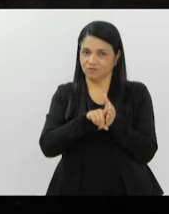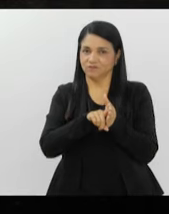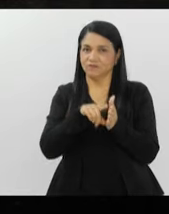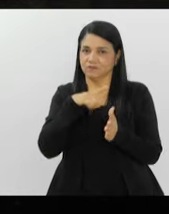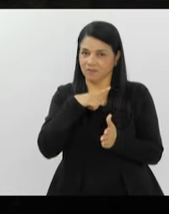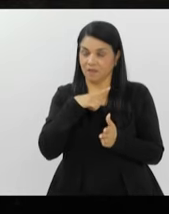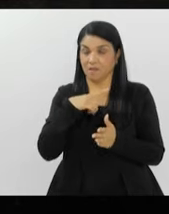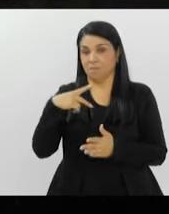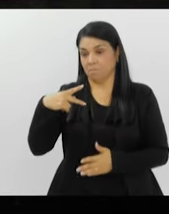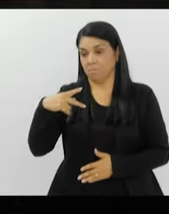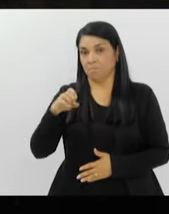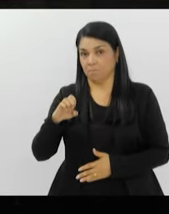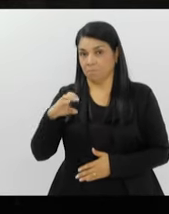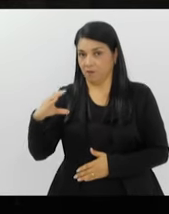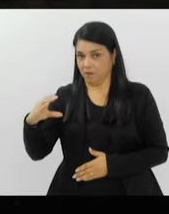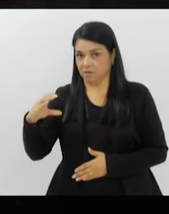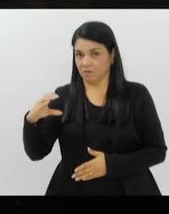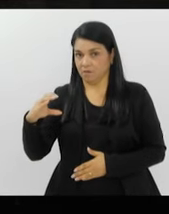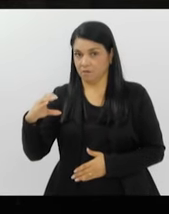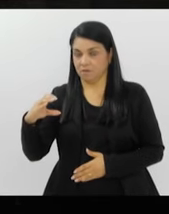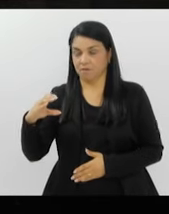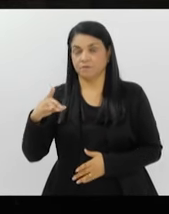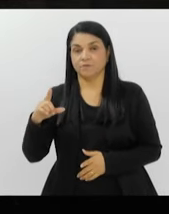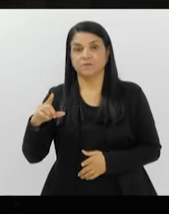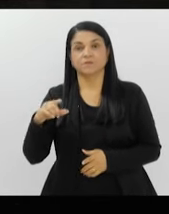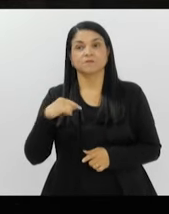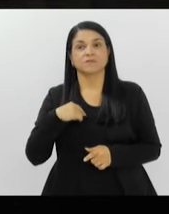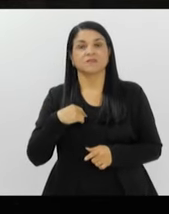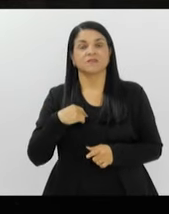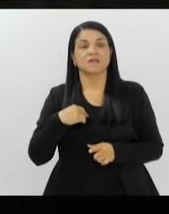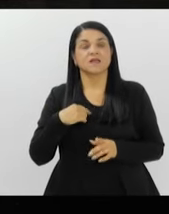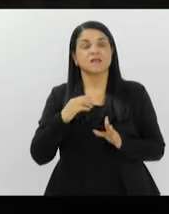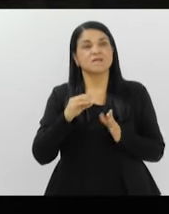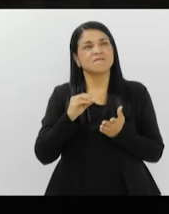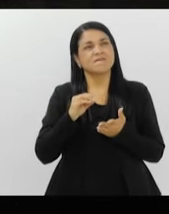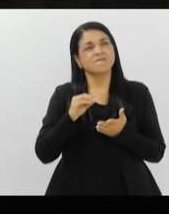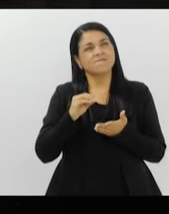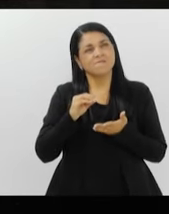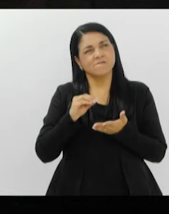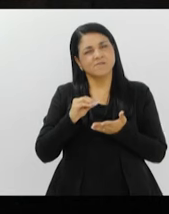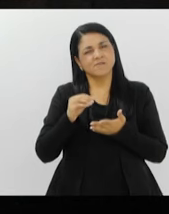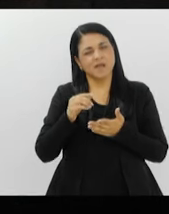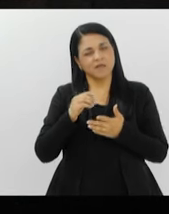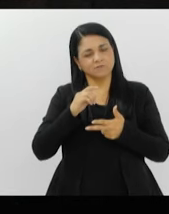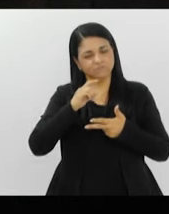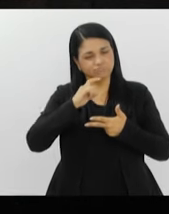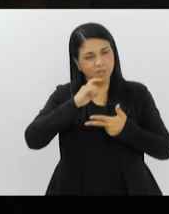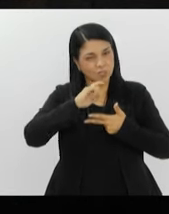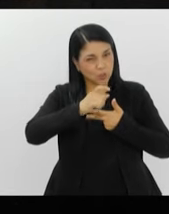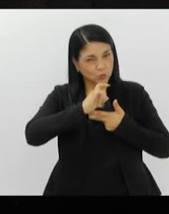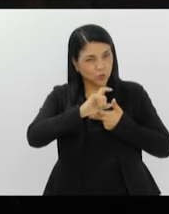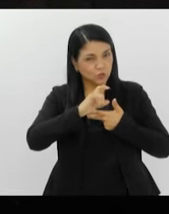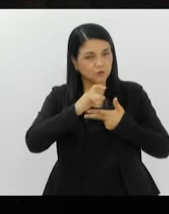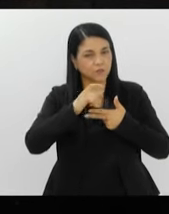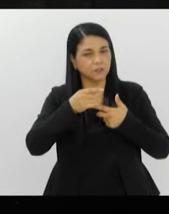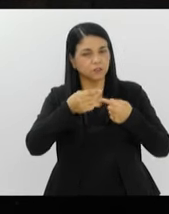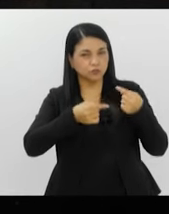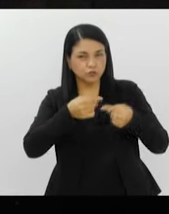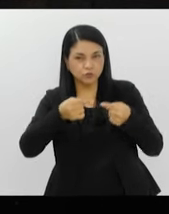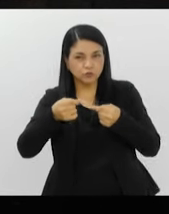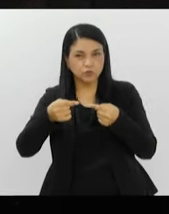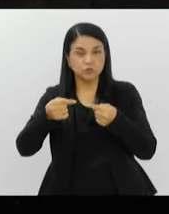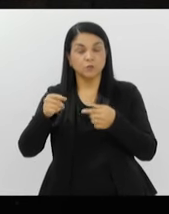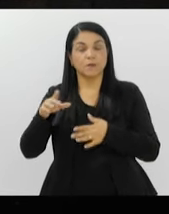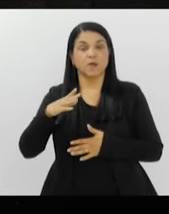que tem que a PEC não é ainda uma PEC porque ainda tá no na mão do executivo mas se o